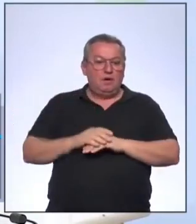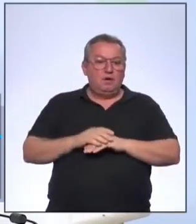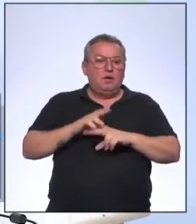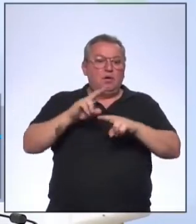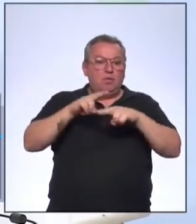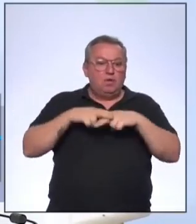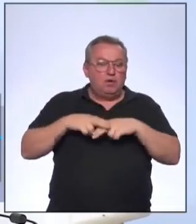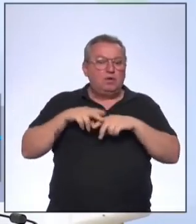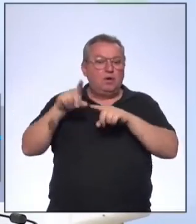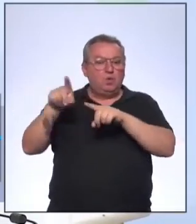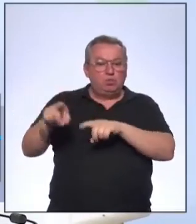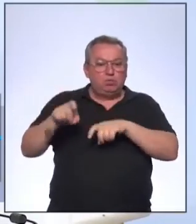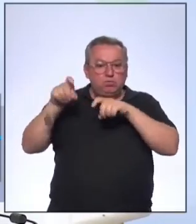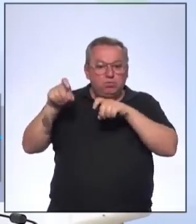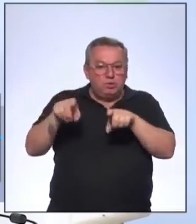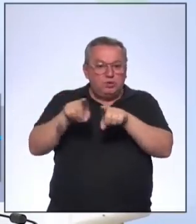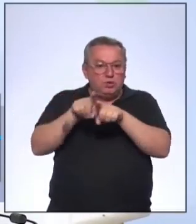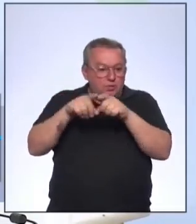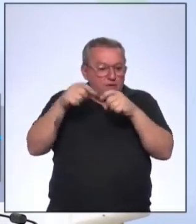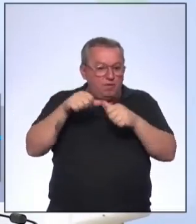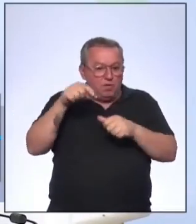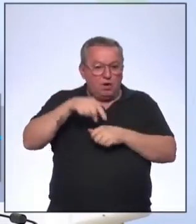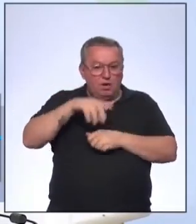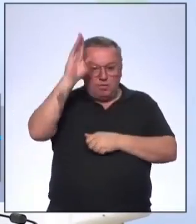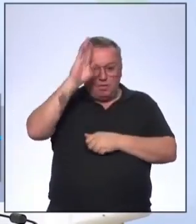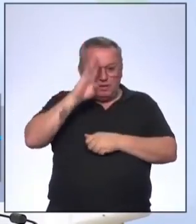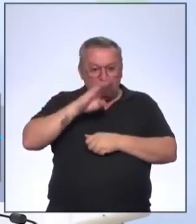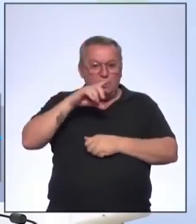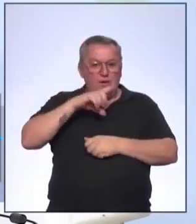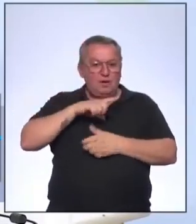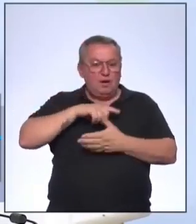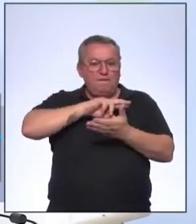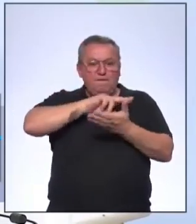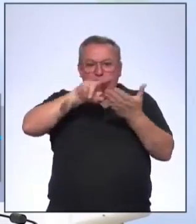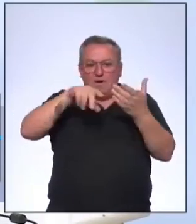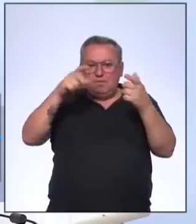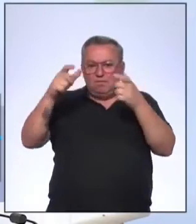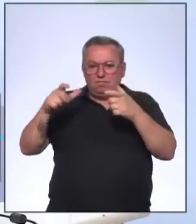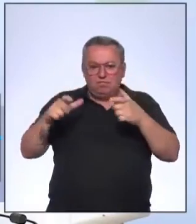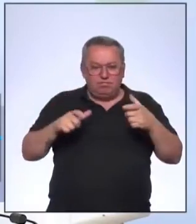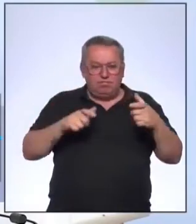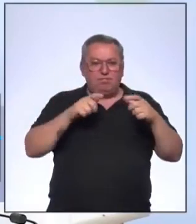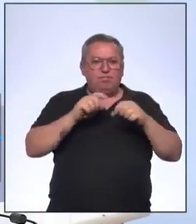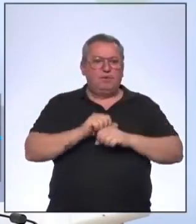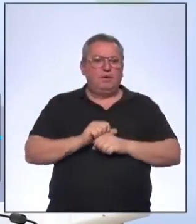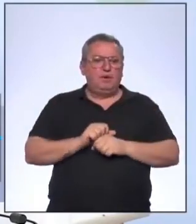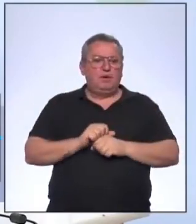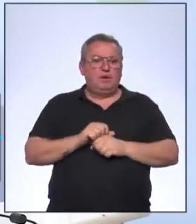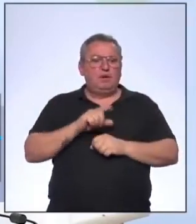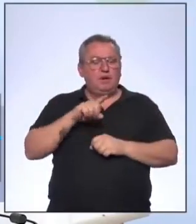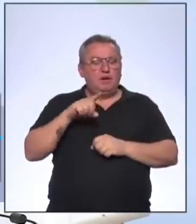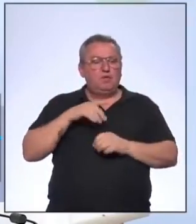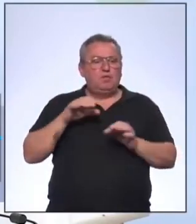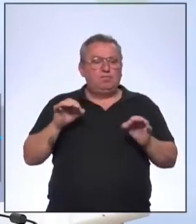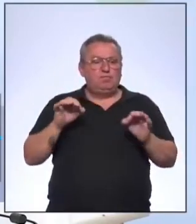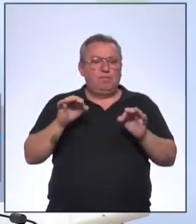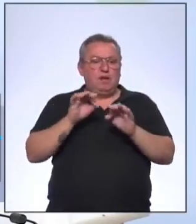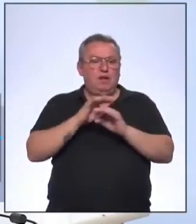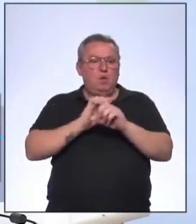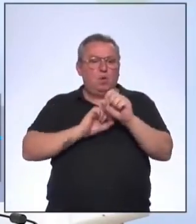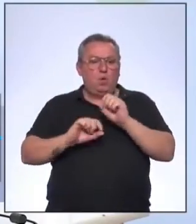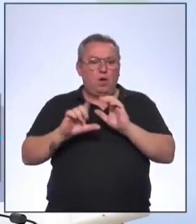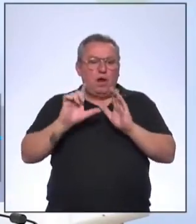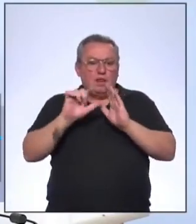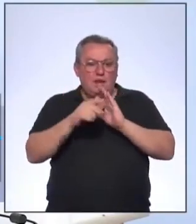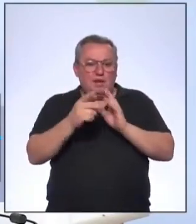monocultura, né, ficou por um grande período aqui no Brasil. Ainda temos, né, vários territórios de monocultura, né, isso aí acaba, né, atrasando um pouco